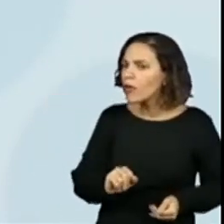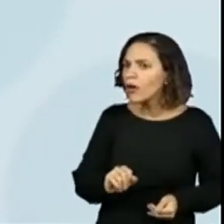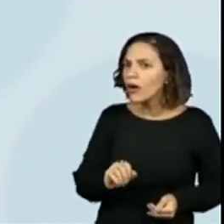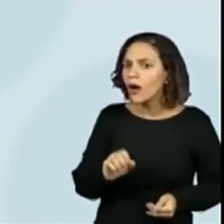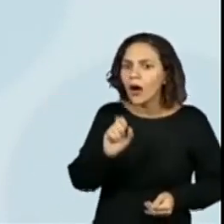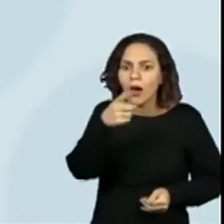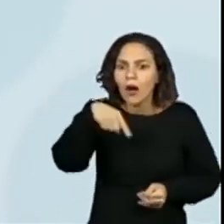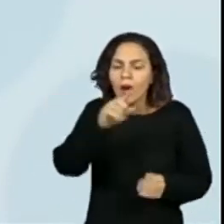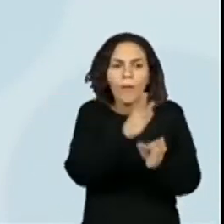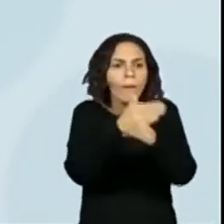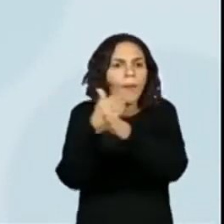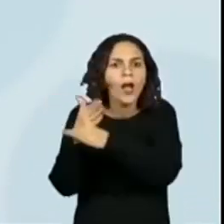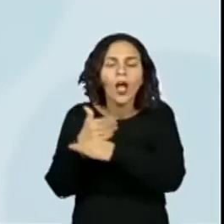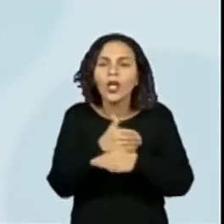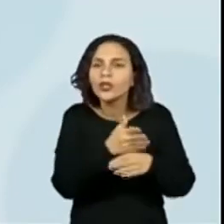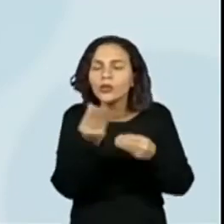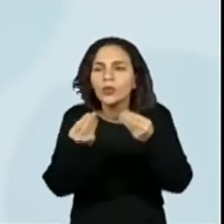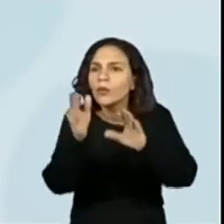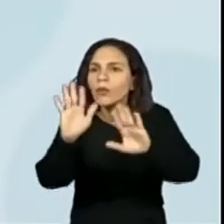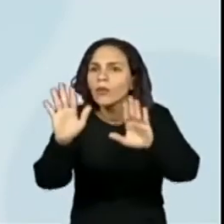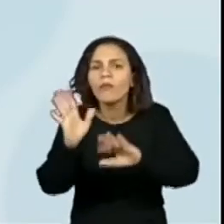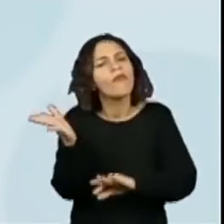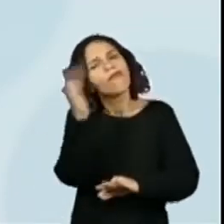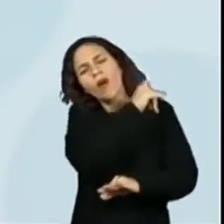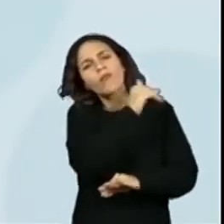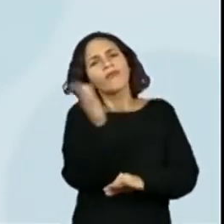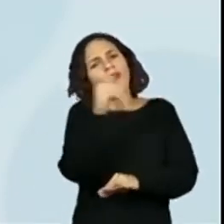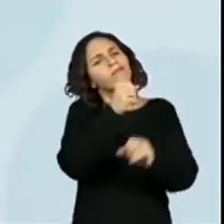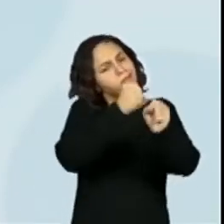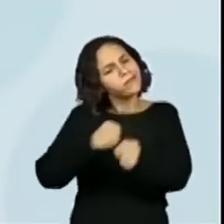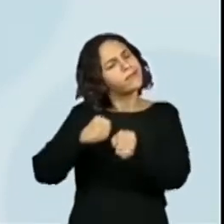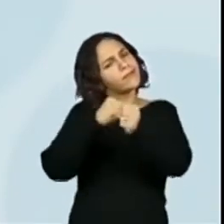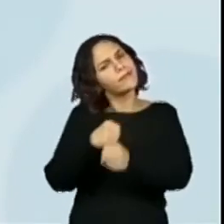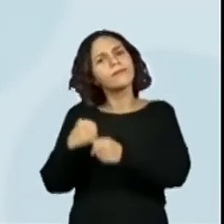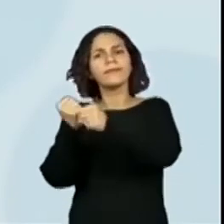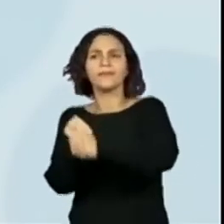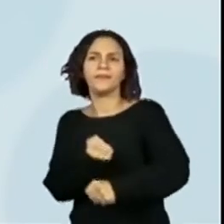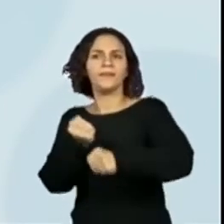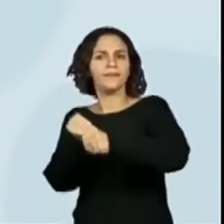nos perderemos. Vamos embora, eia, remai, remai."